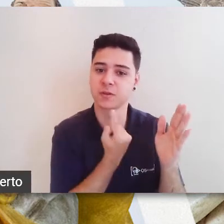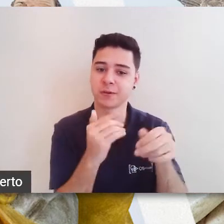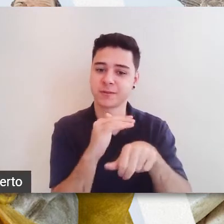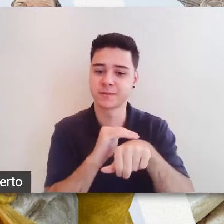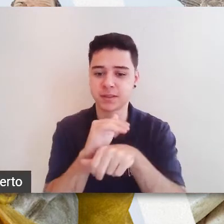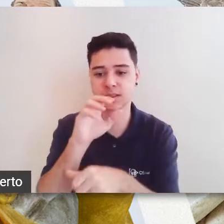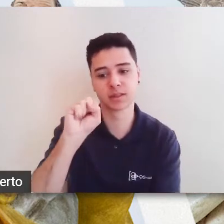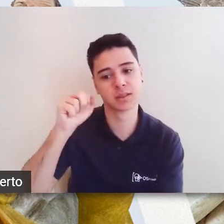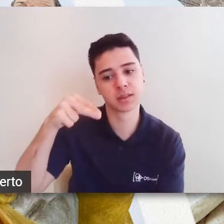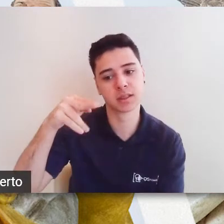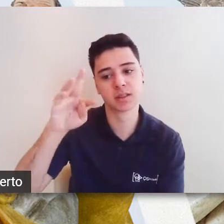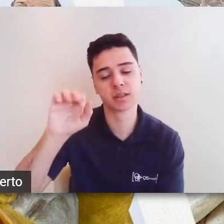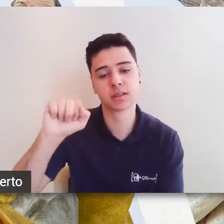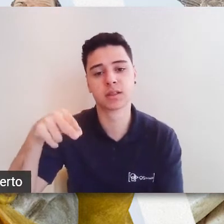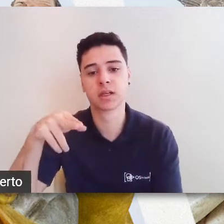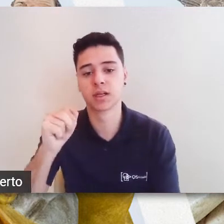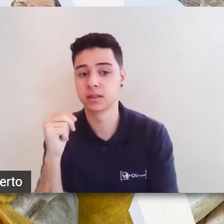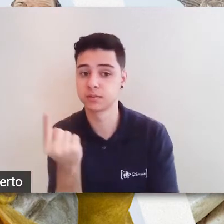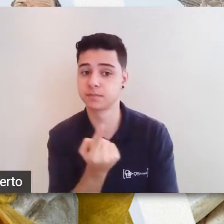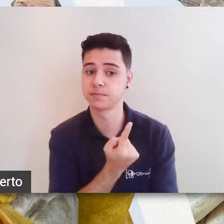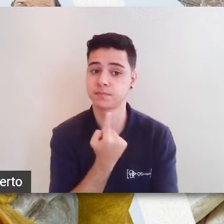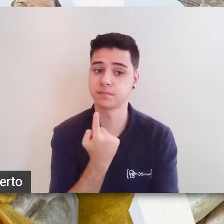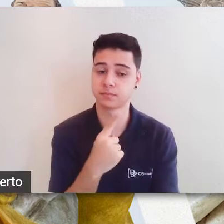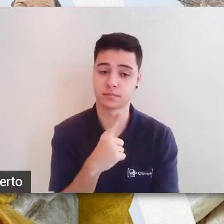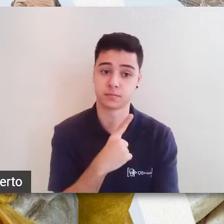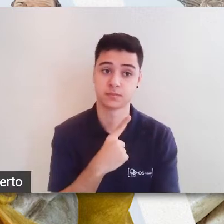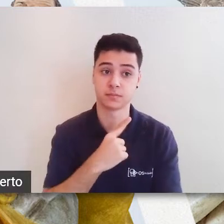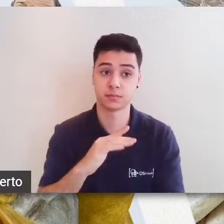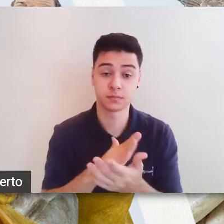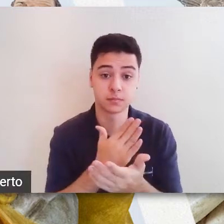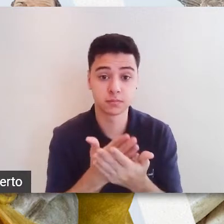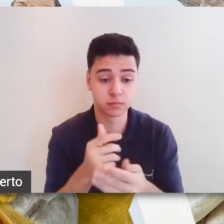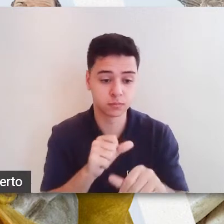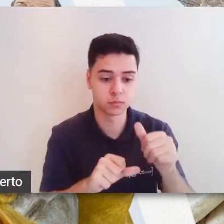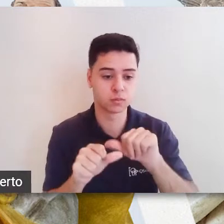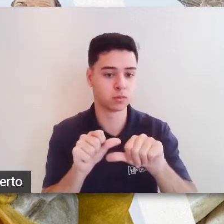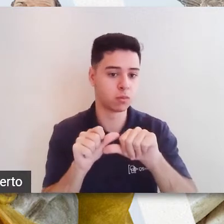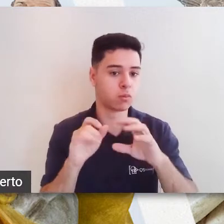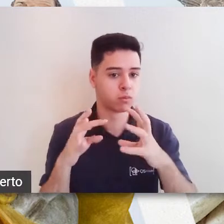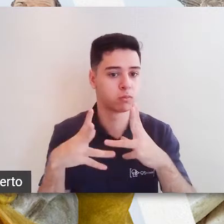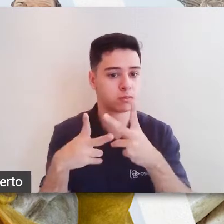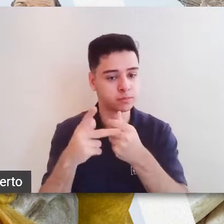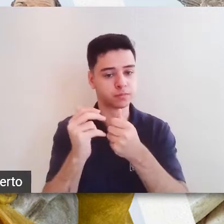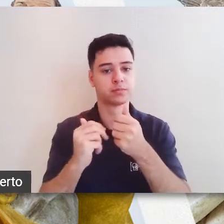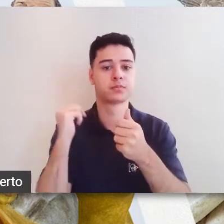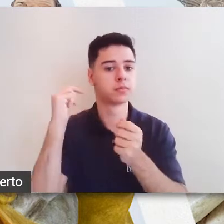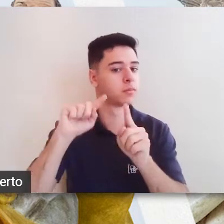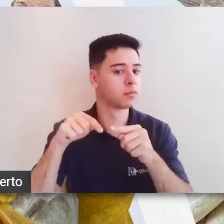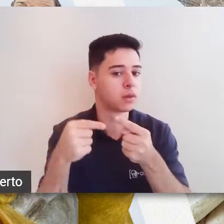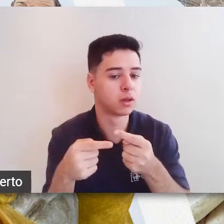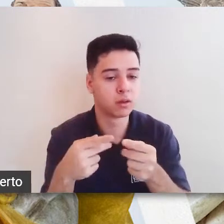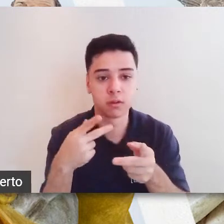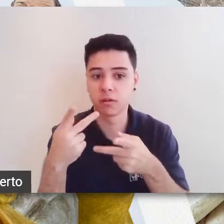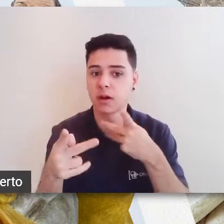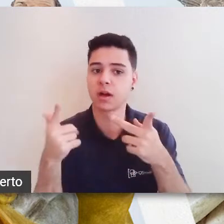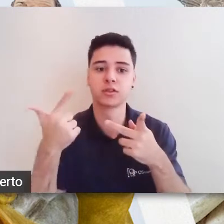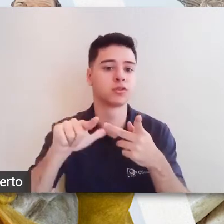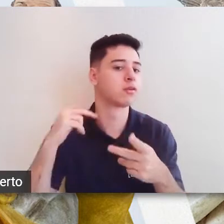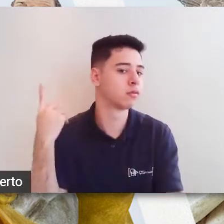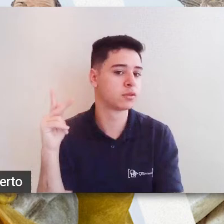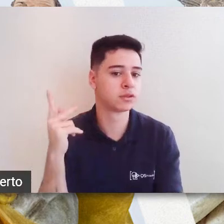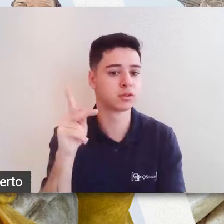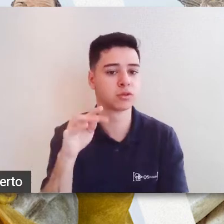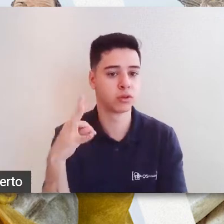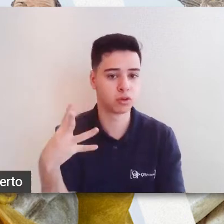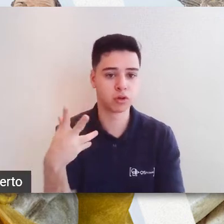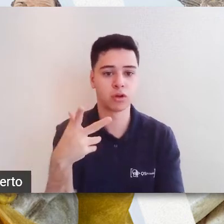Santana. Aí a gente vai ter uma variação iconográfica maior, mas eu não vou repetir, né, novamente a história toda, porque eu já falei um